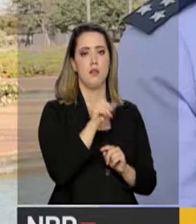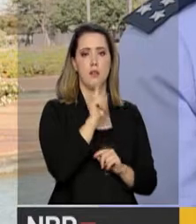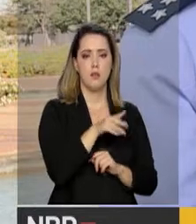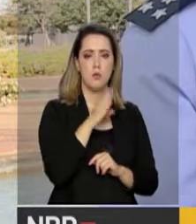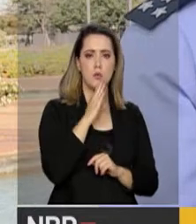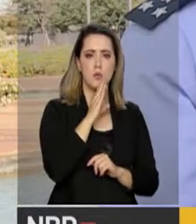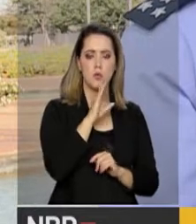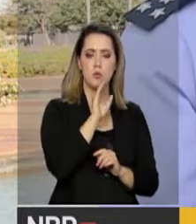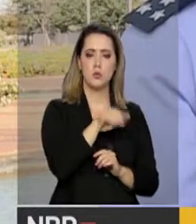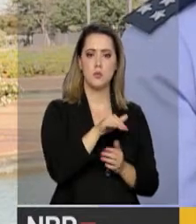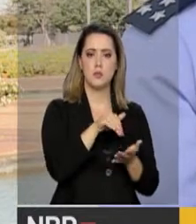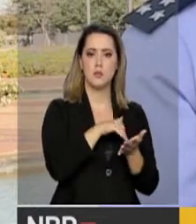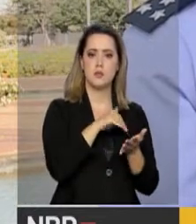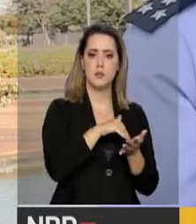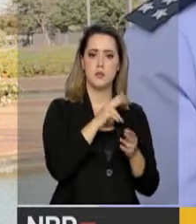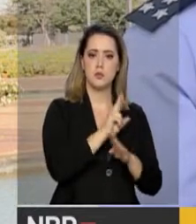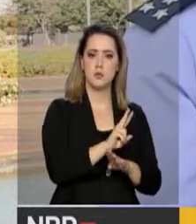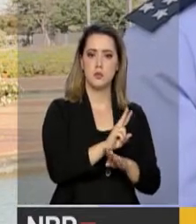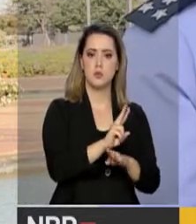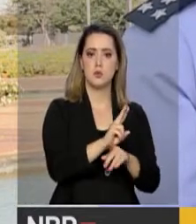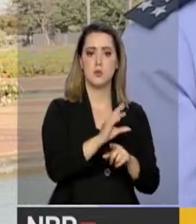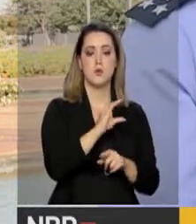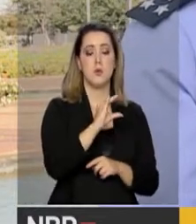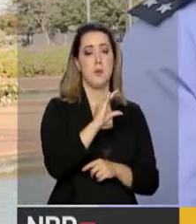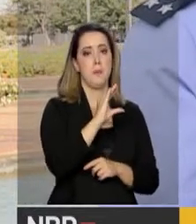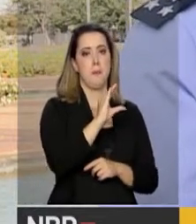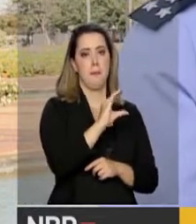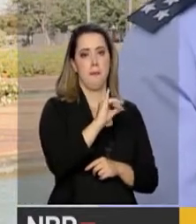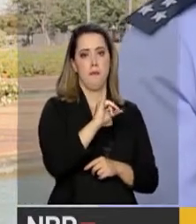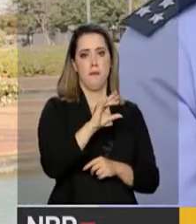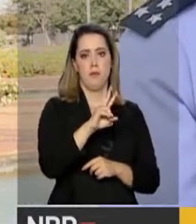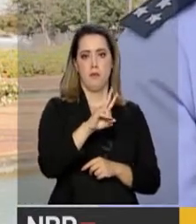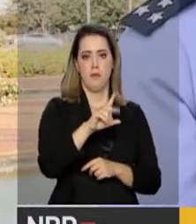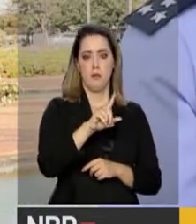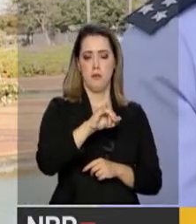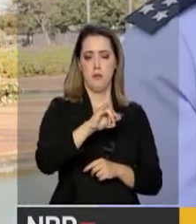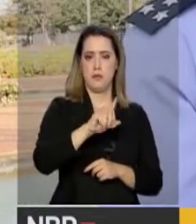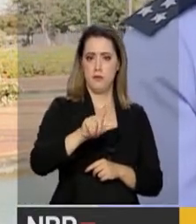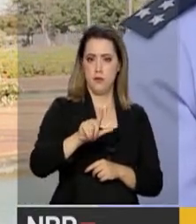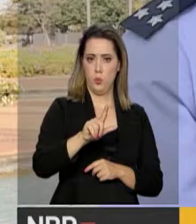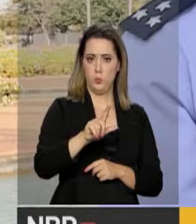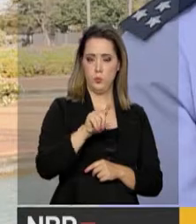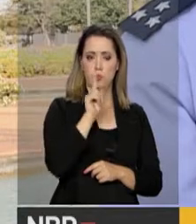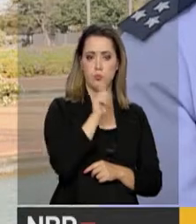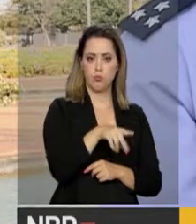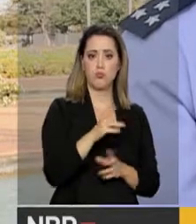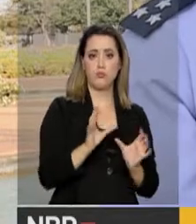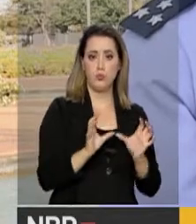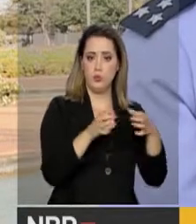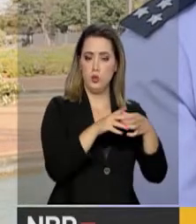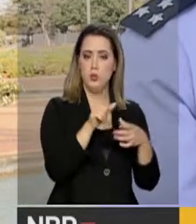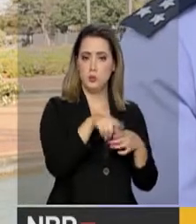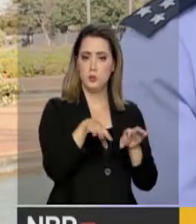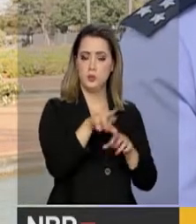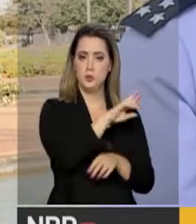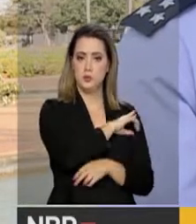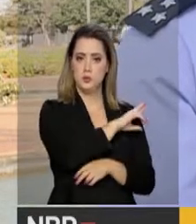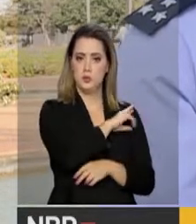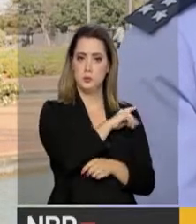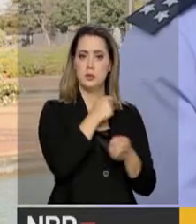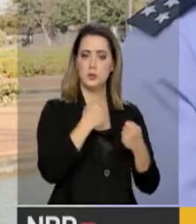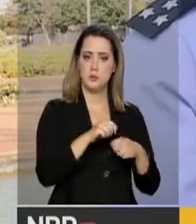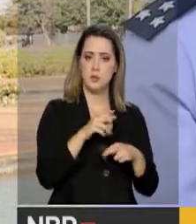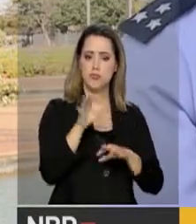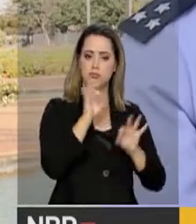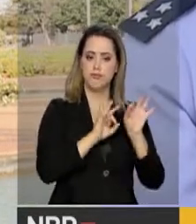Secretaria Nacional de Proteção e Defesa Civil é o órgão dentro do Ministério da Integração responsável pelas ações de defesa